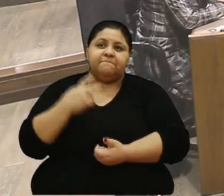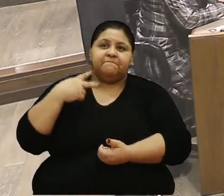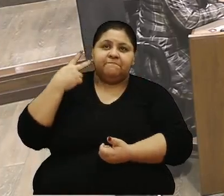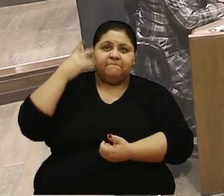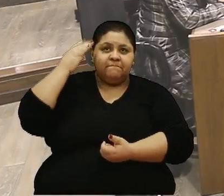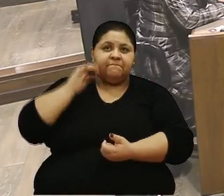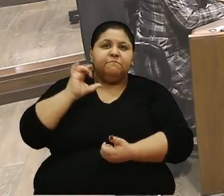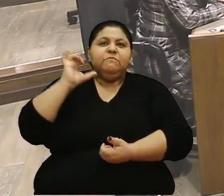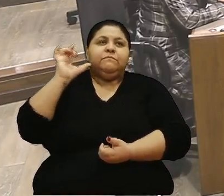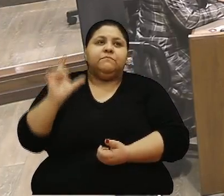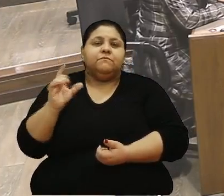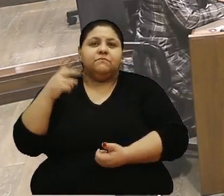Melo. Com a palavra, vereador Cláudio Libardi.